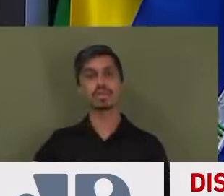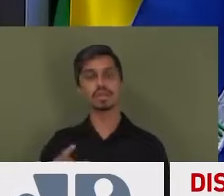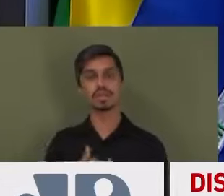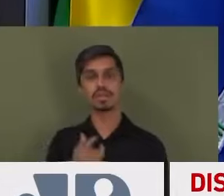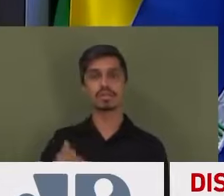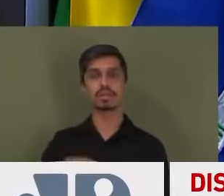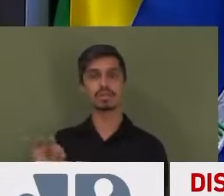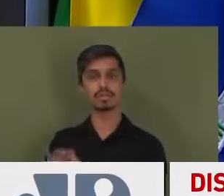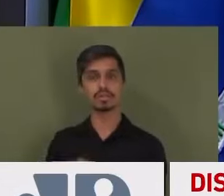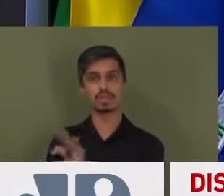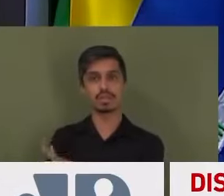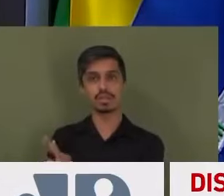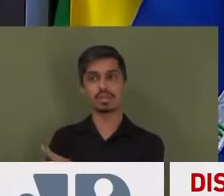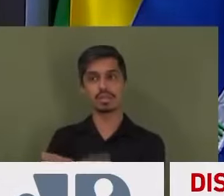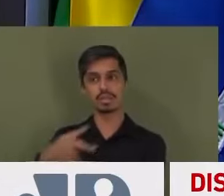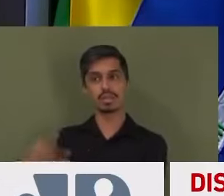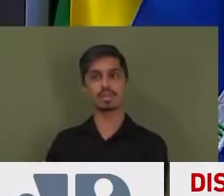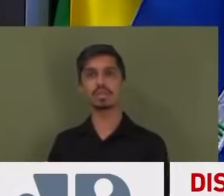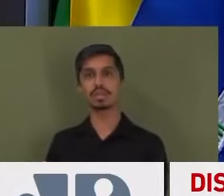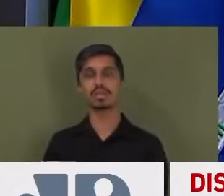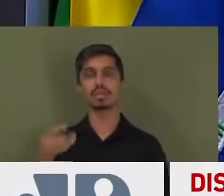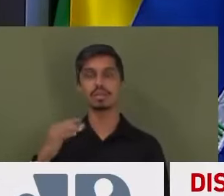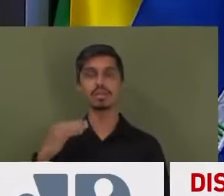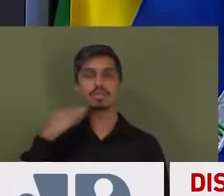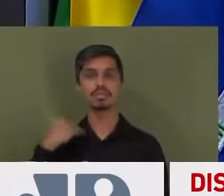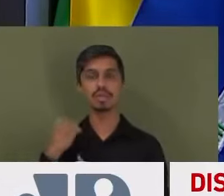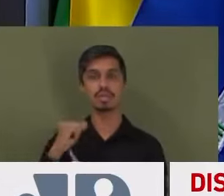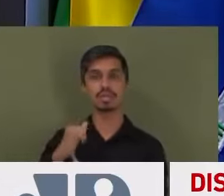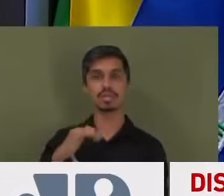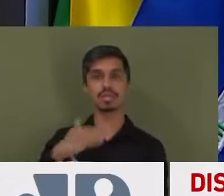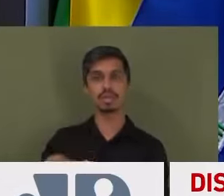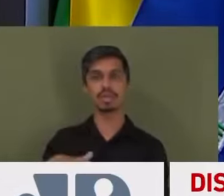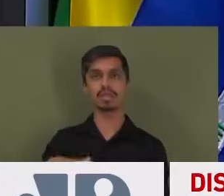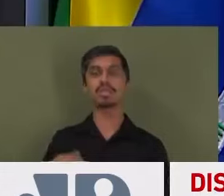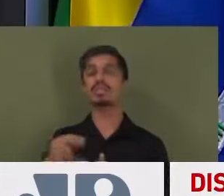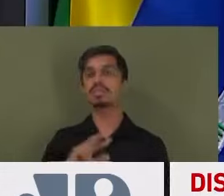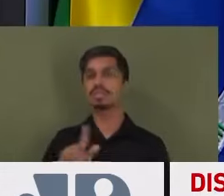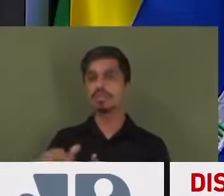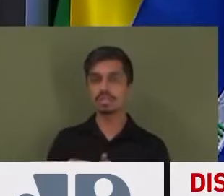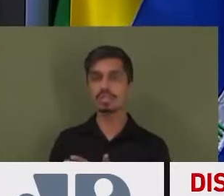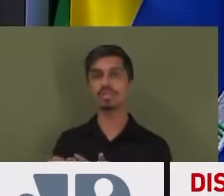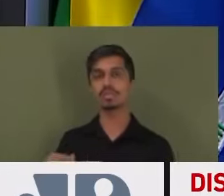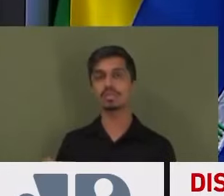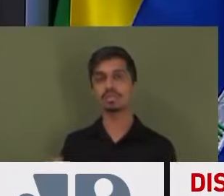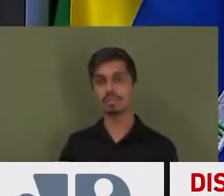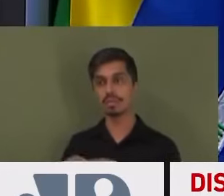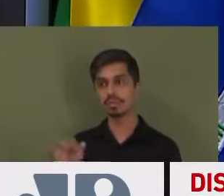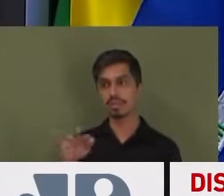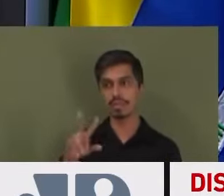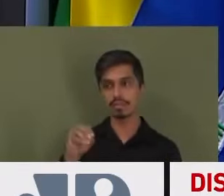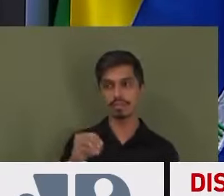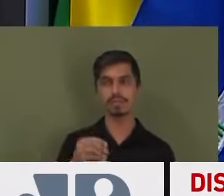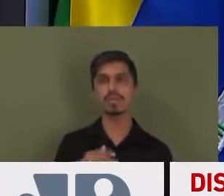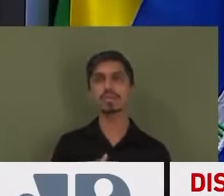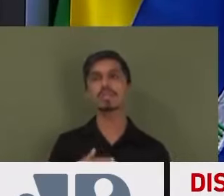Alcolumbre é quase que uma unanimidade diante da articulação e da força que Alcolumbre